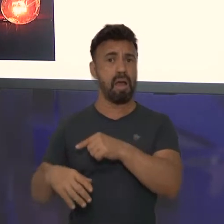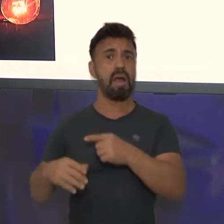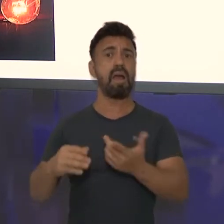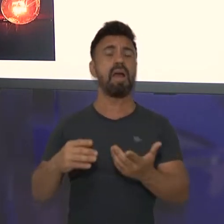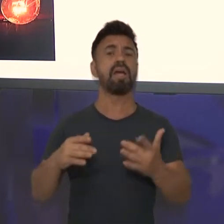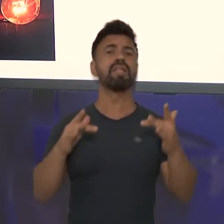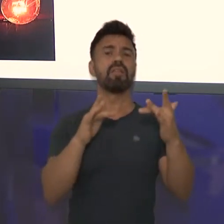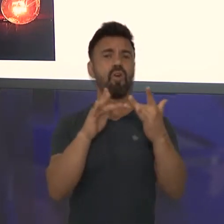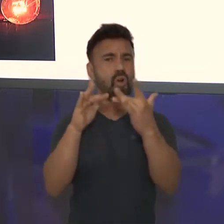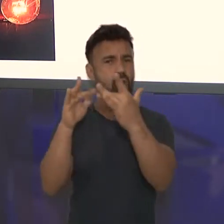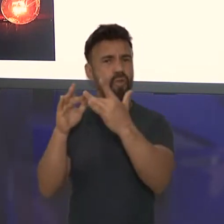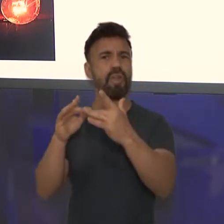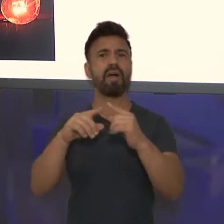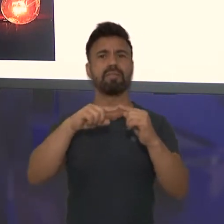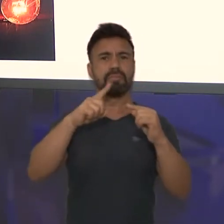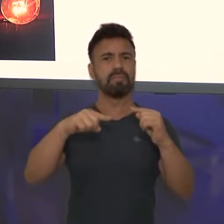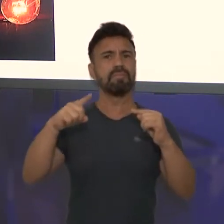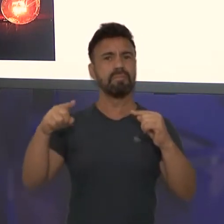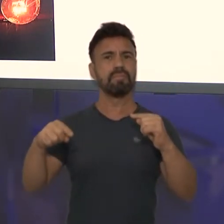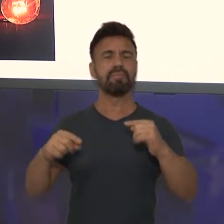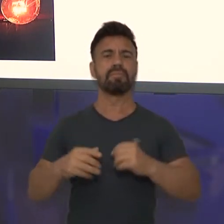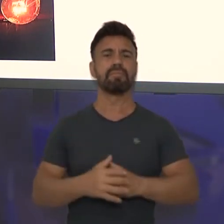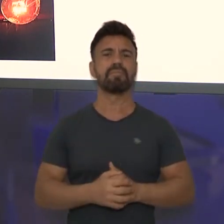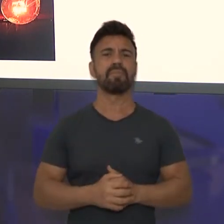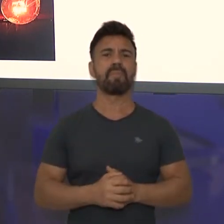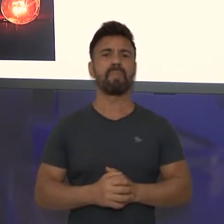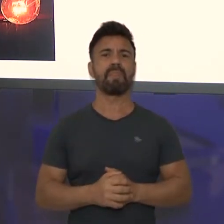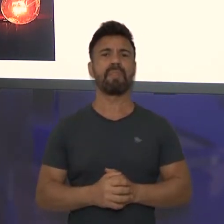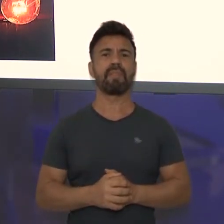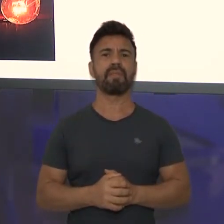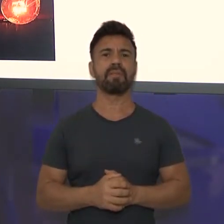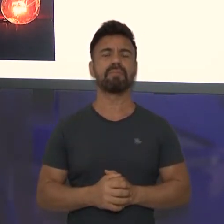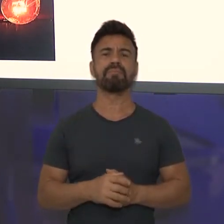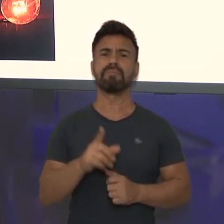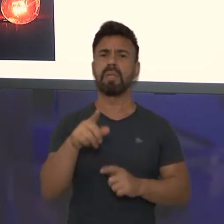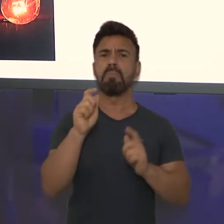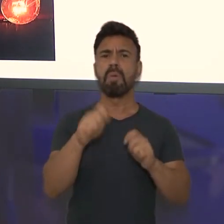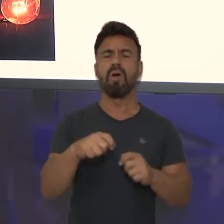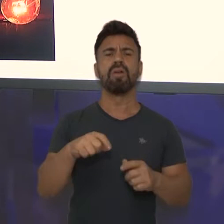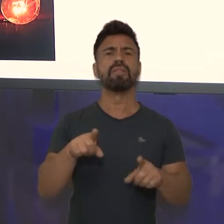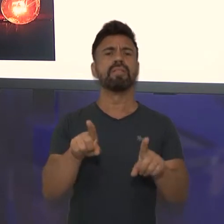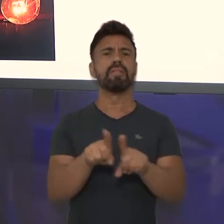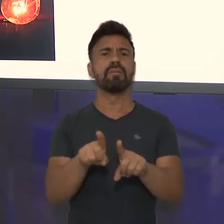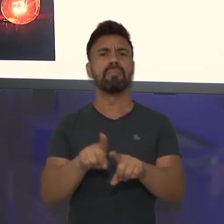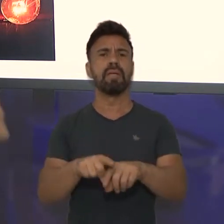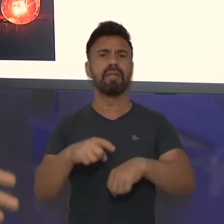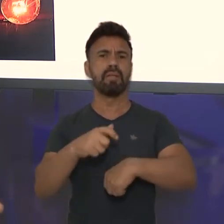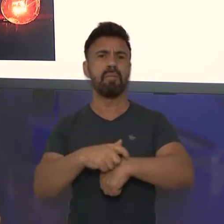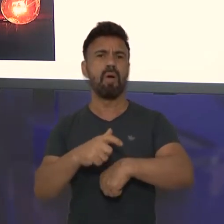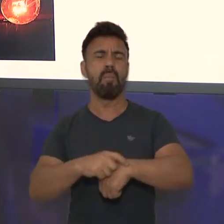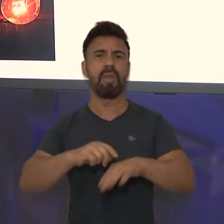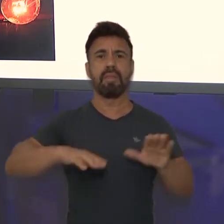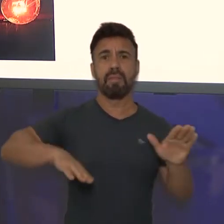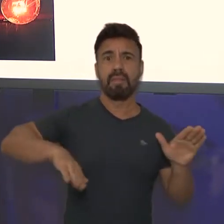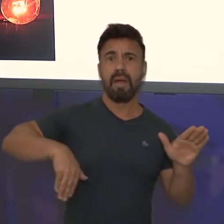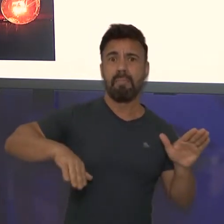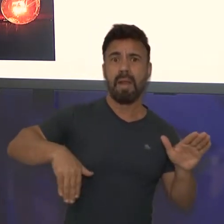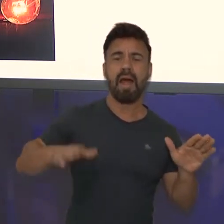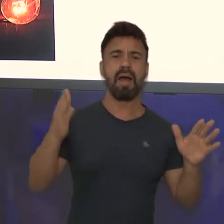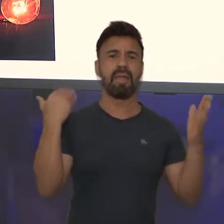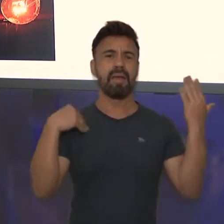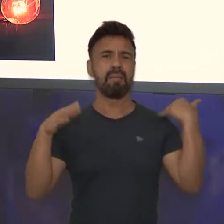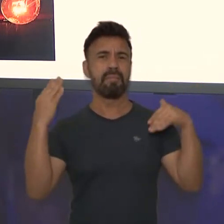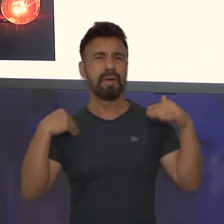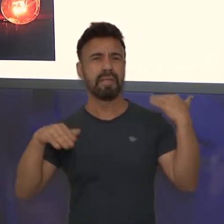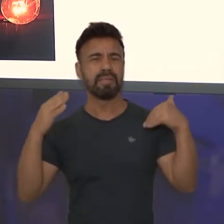entrando em contato com radiações de luz visível. Você pode também citar aquele momento da praia, né? Aquele passeio que você fez